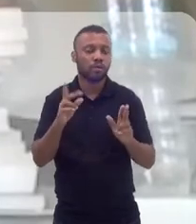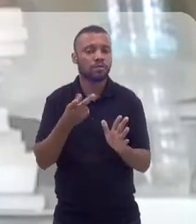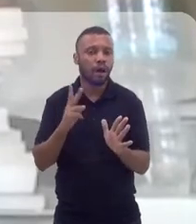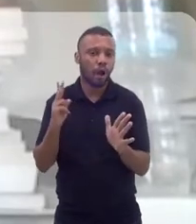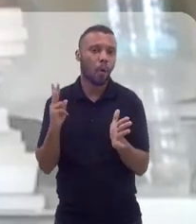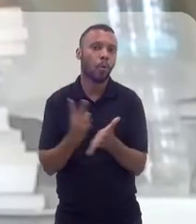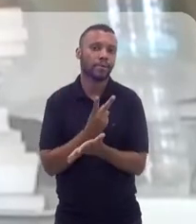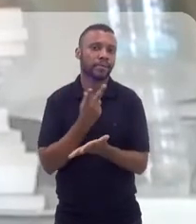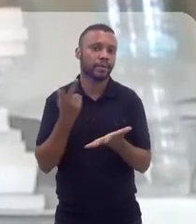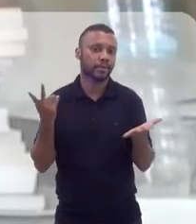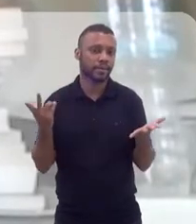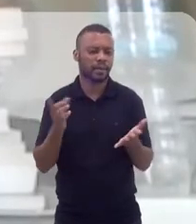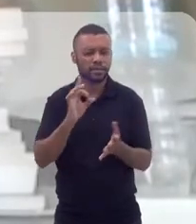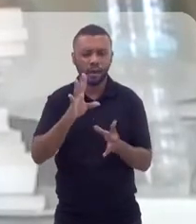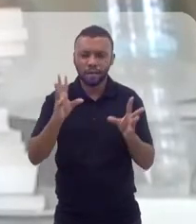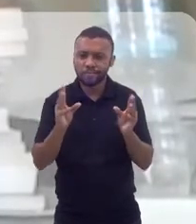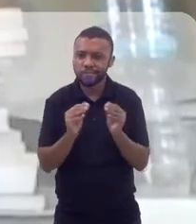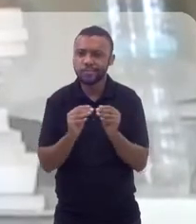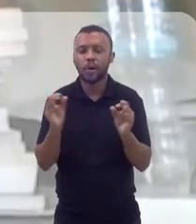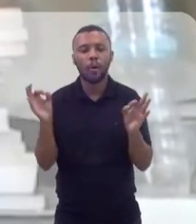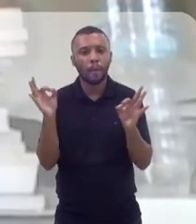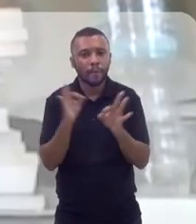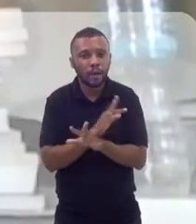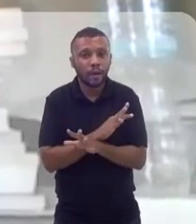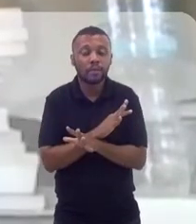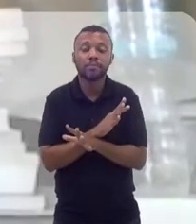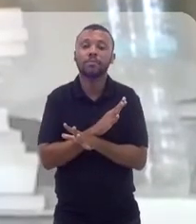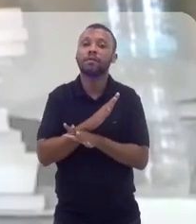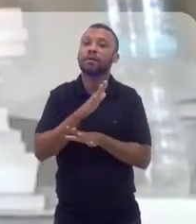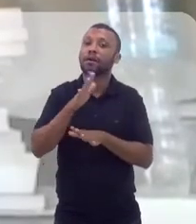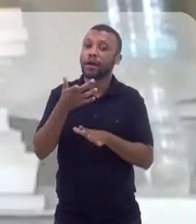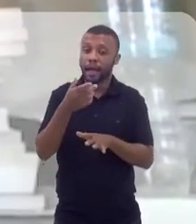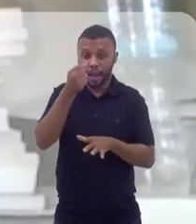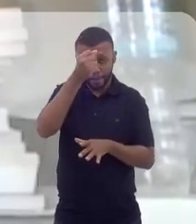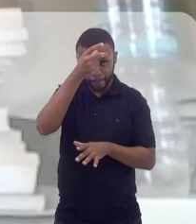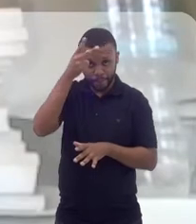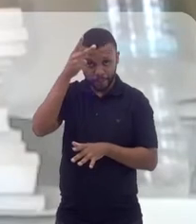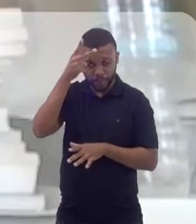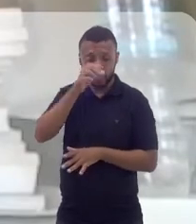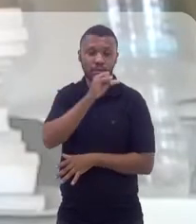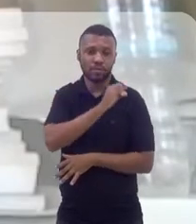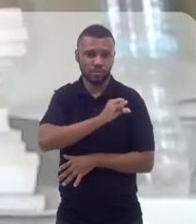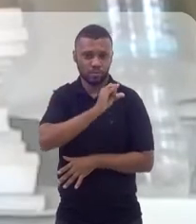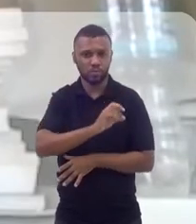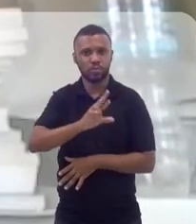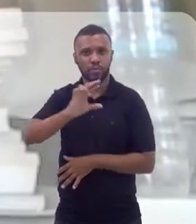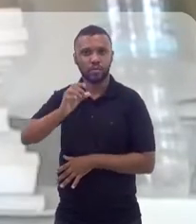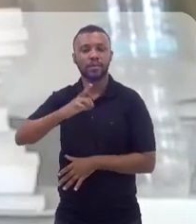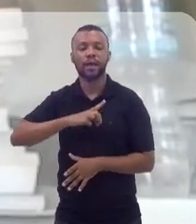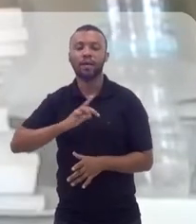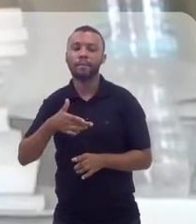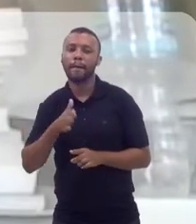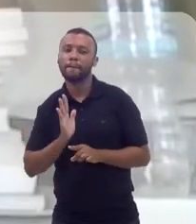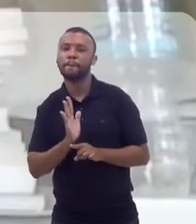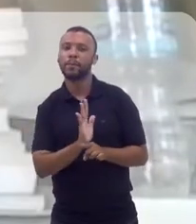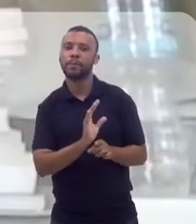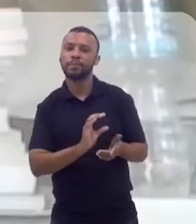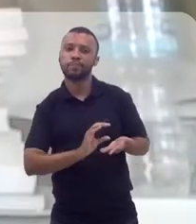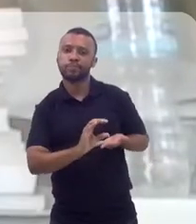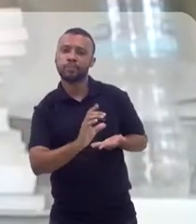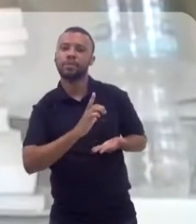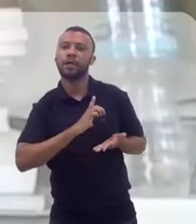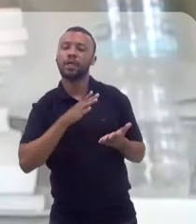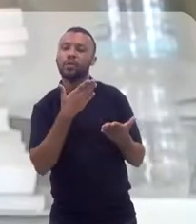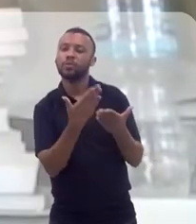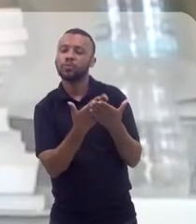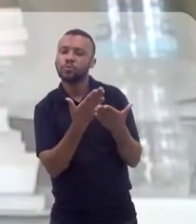aconteça. Só completando, eu acho que no caso da prefeitura aqui do Rio, eles deram uma compensação, a gente